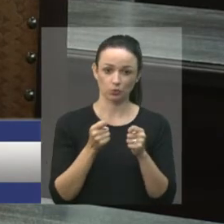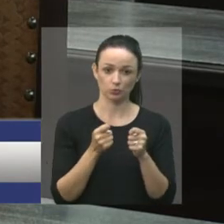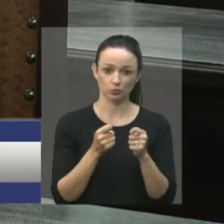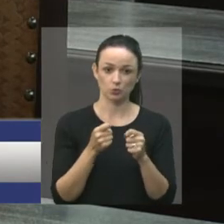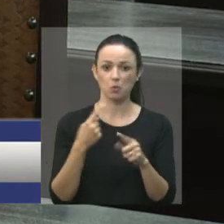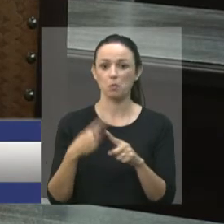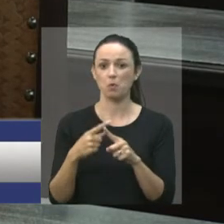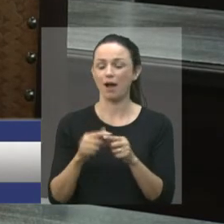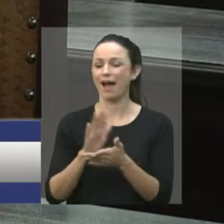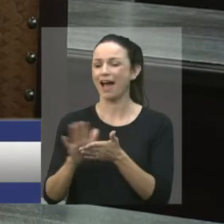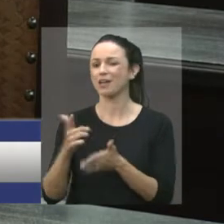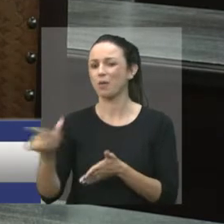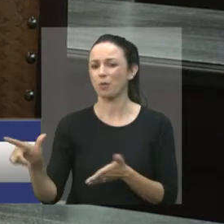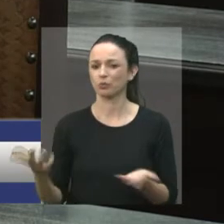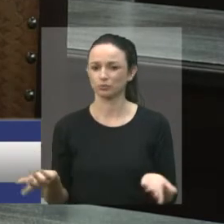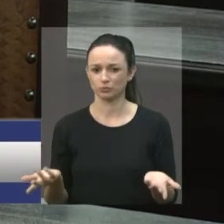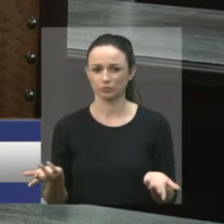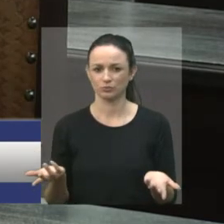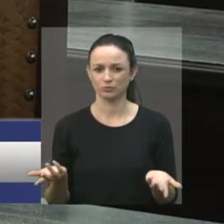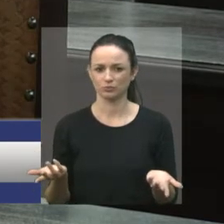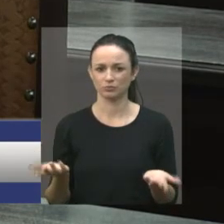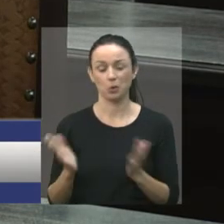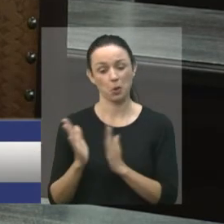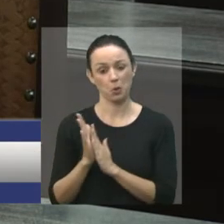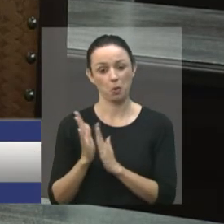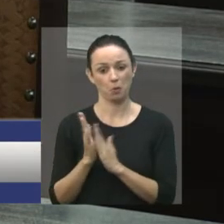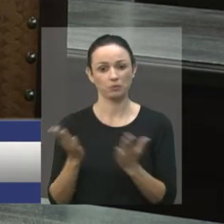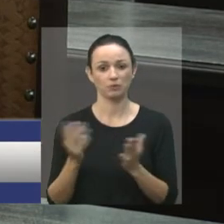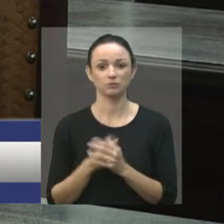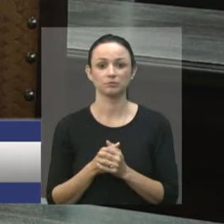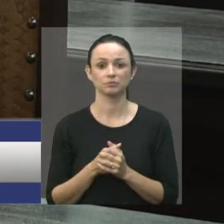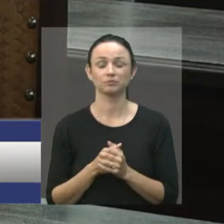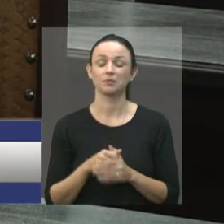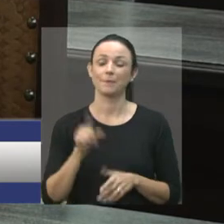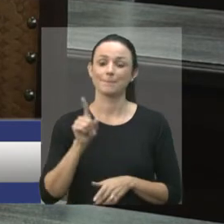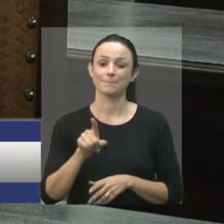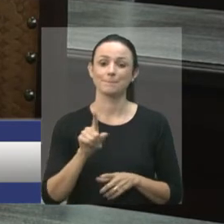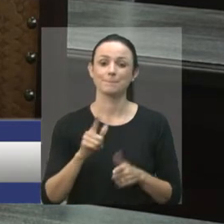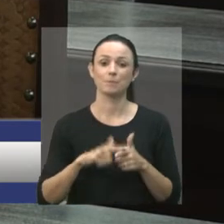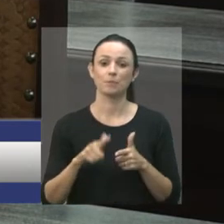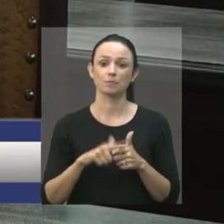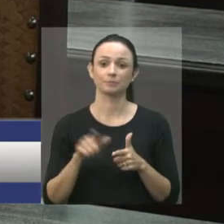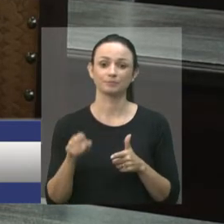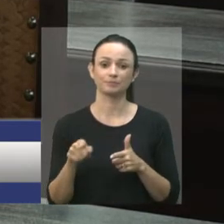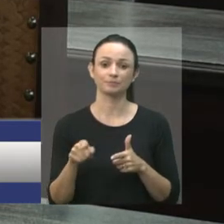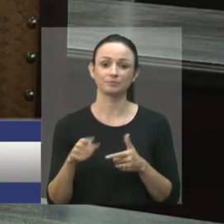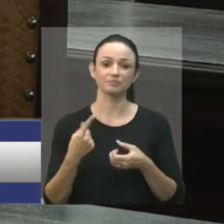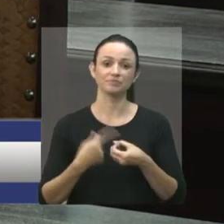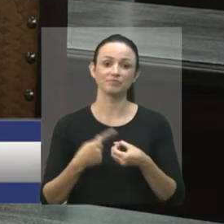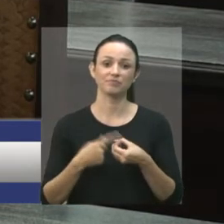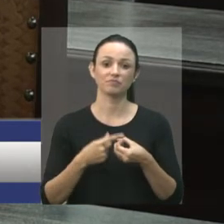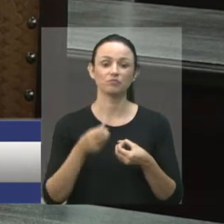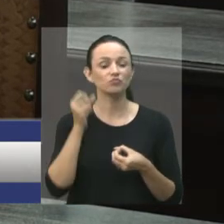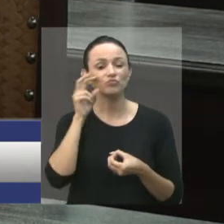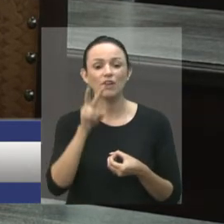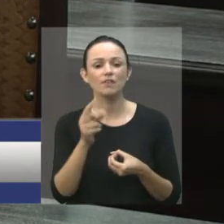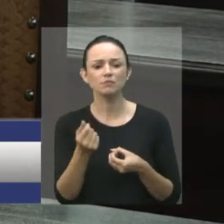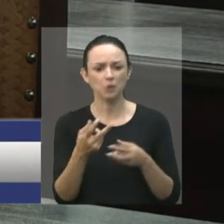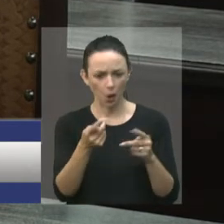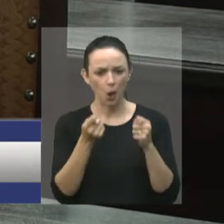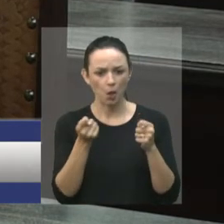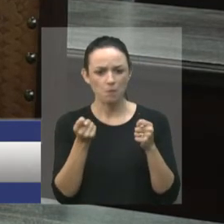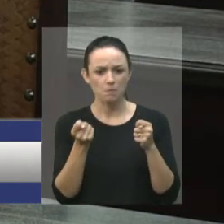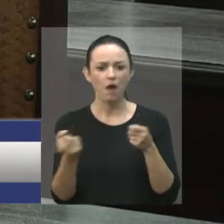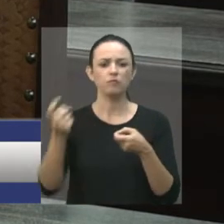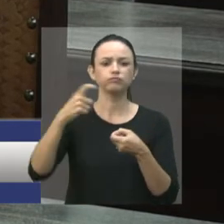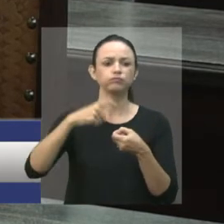para gastar em outro, é muito louvável. O problema é que o pessoal, a cidade, não está vendo o retorno dessa economia. É